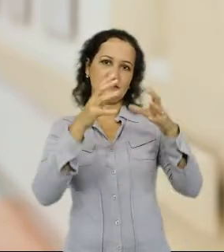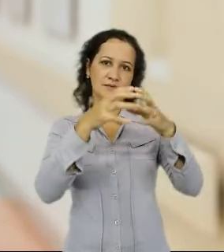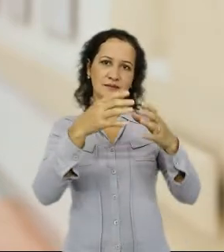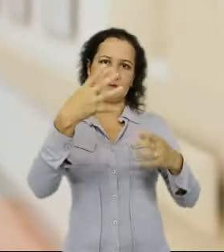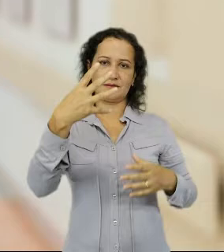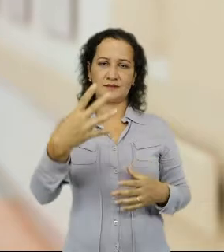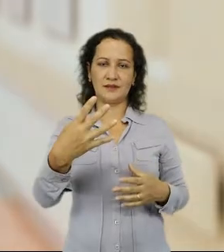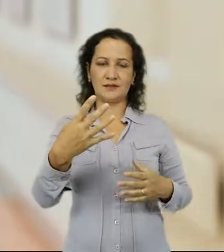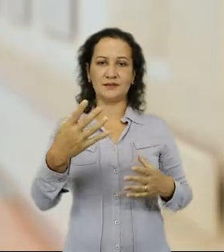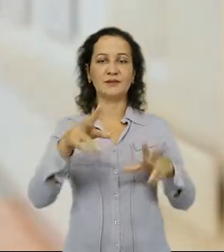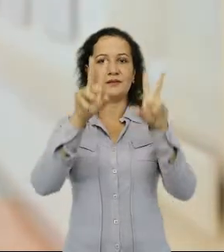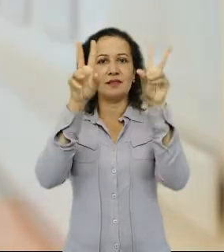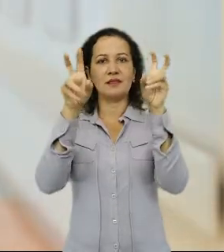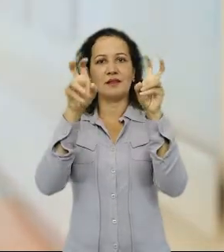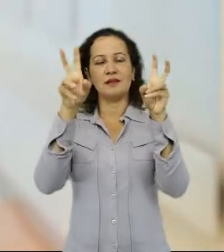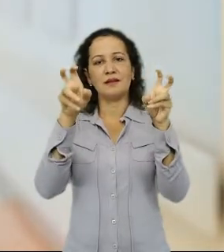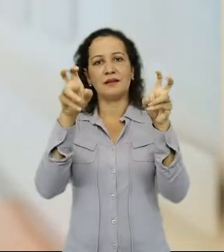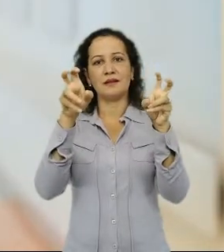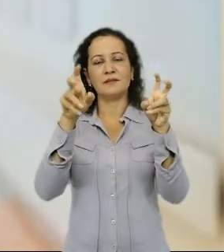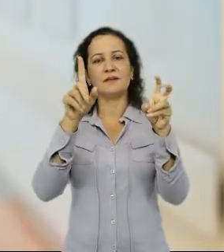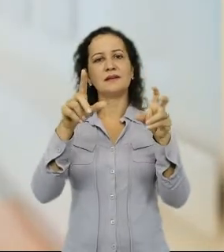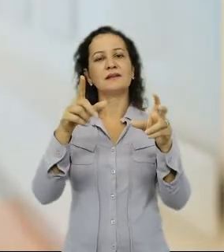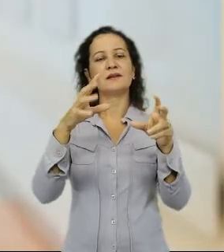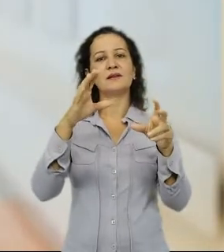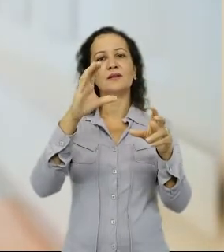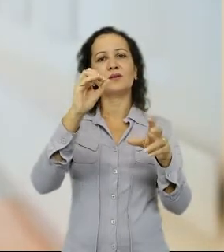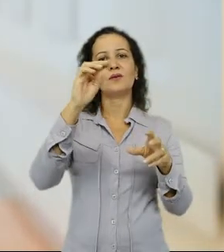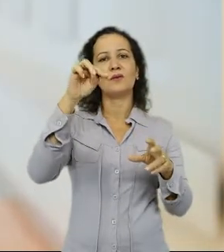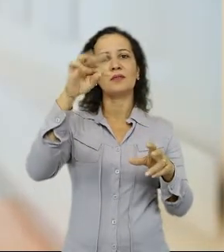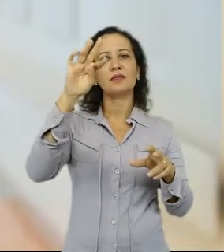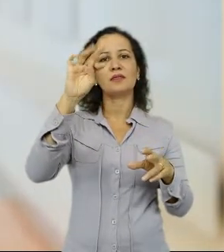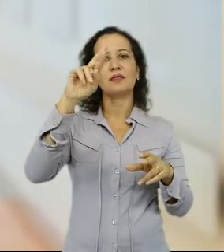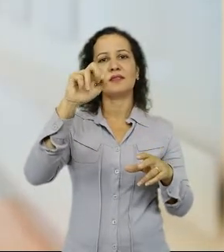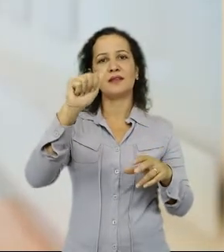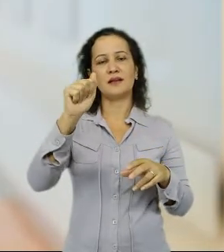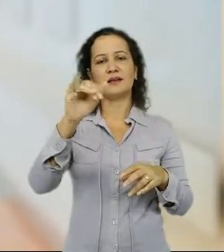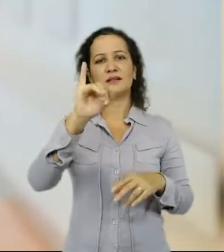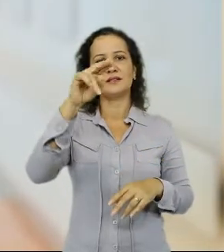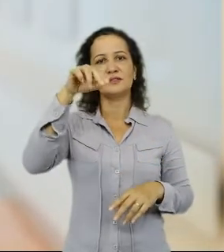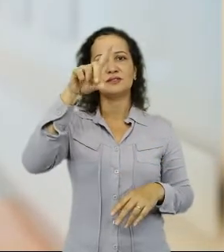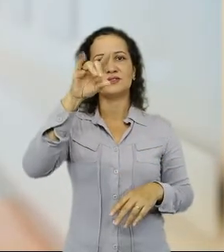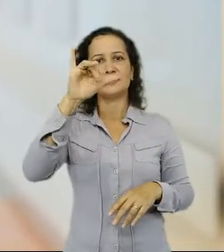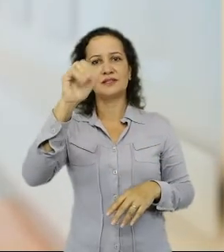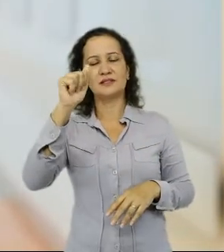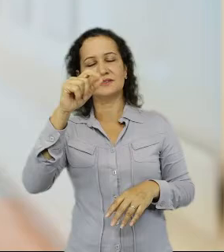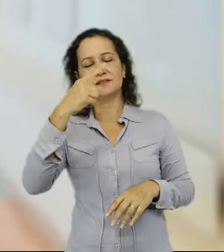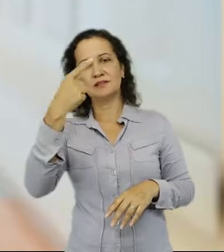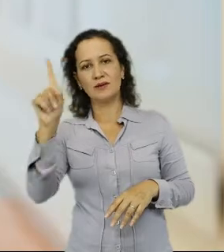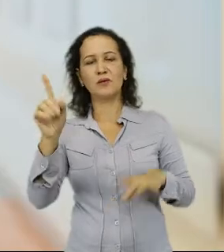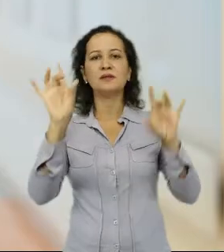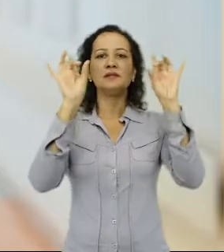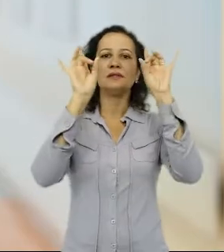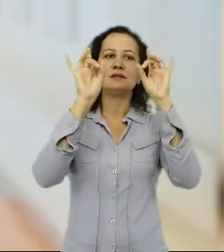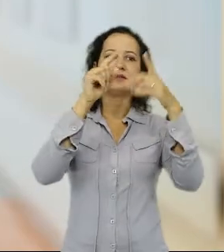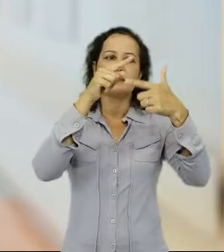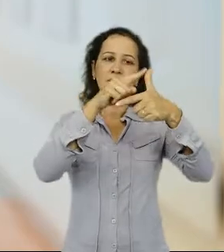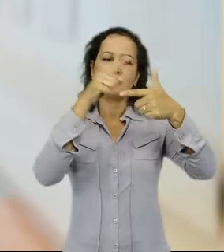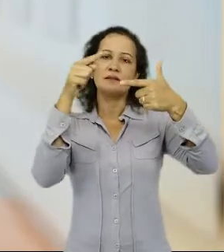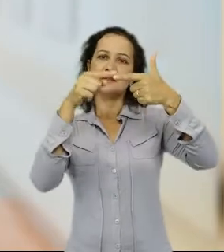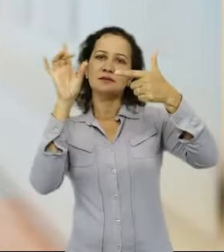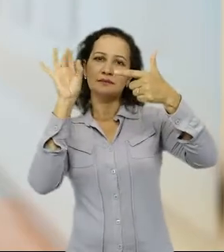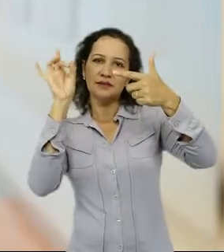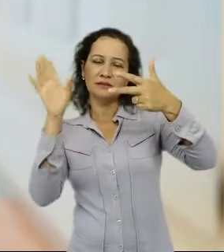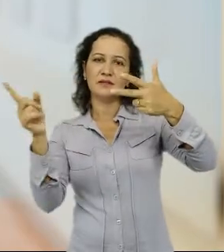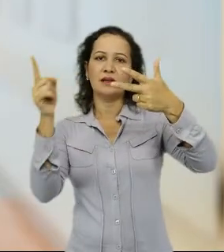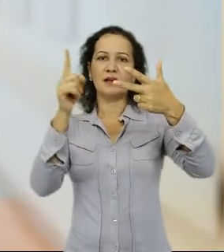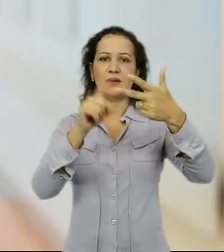vamos abordar contraindicações de maneira em geral, situações especiais, adiamento de vacinação,